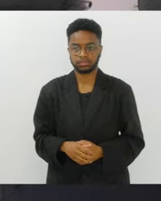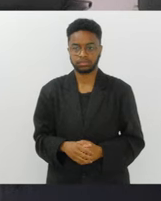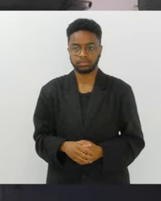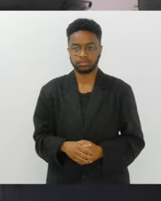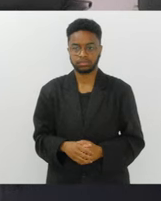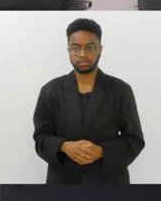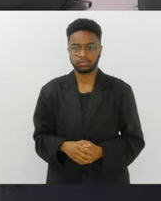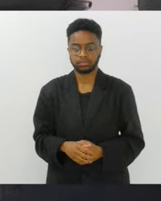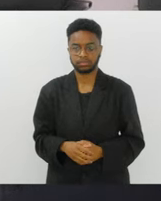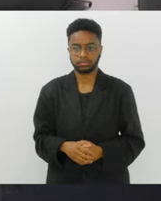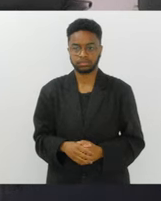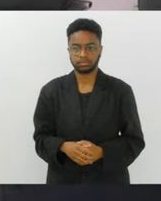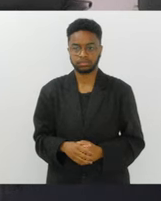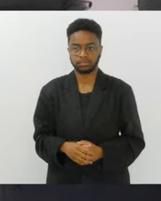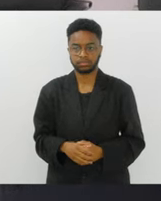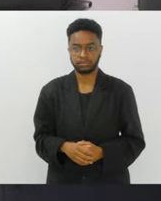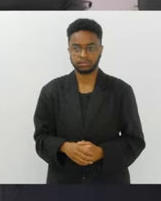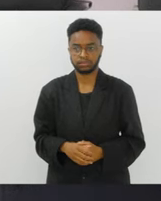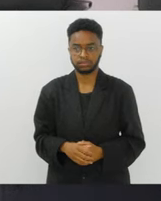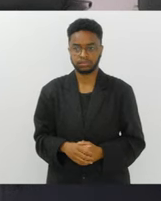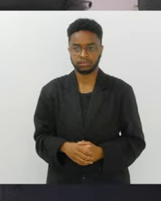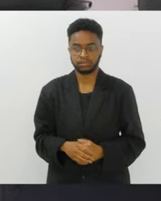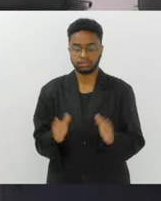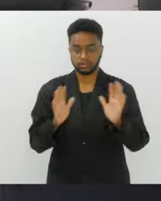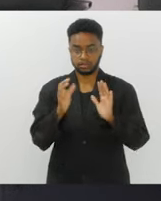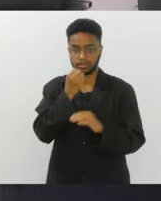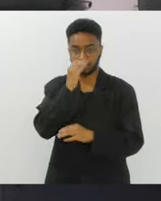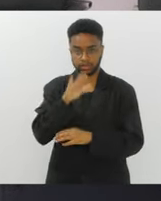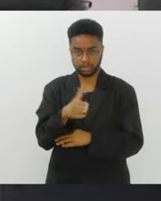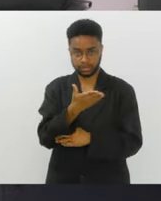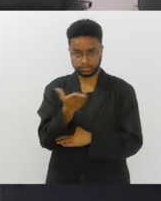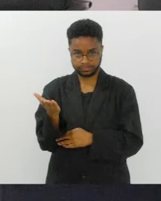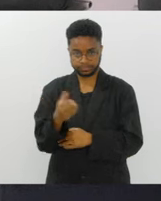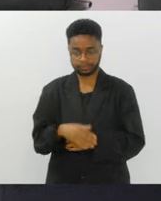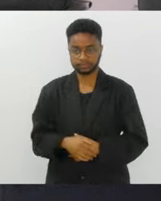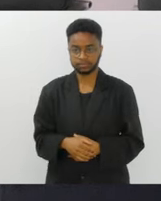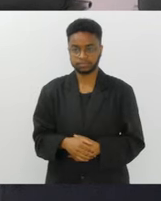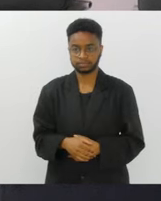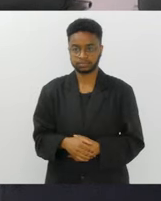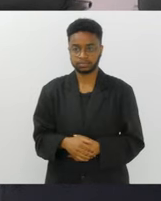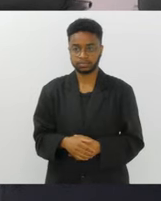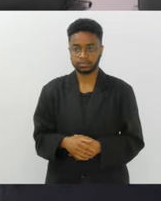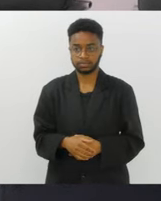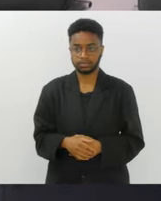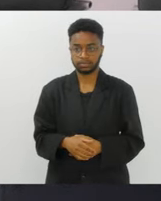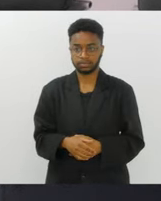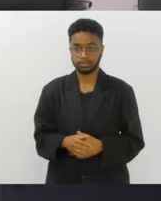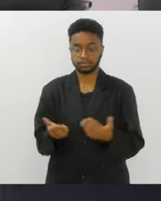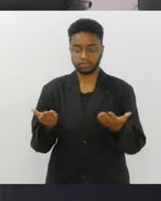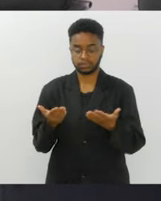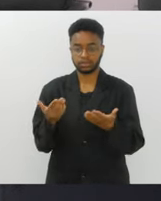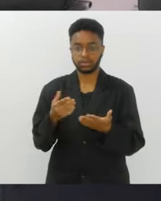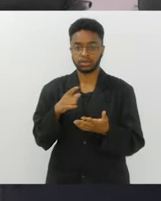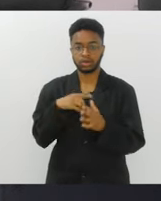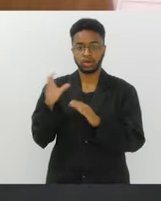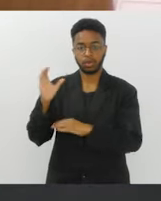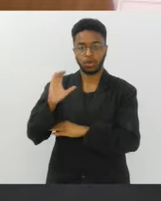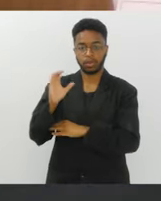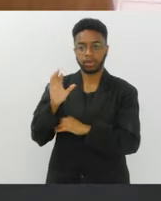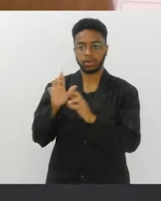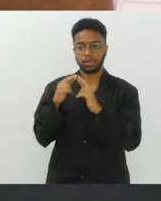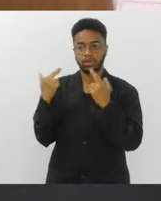Por favor. Bom, pessoal, boa tarde, né? Eu vim agora de Copacabana, numa reunião na